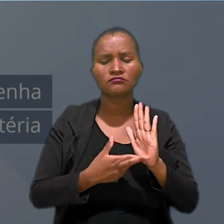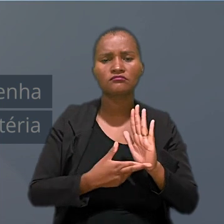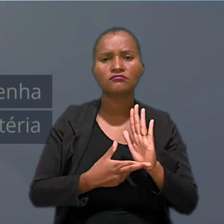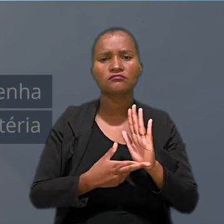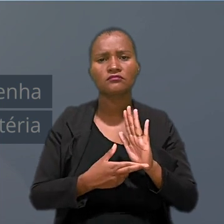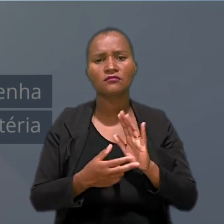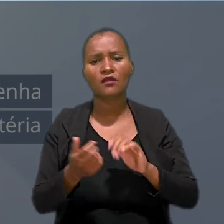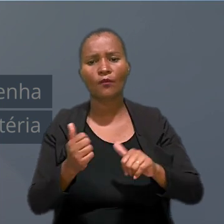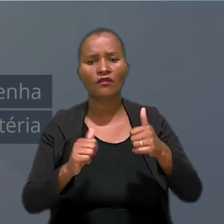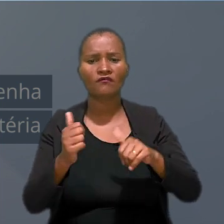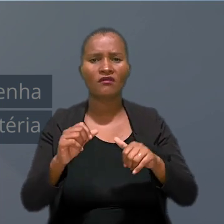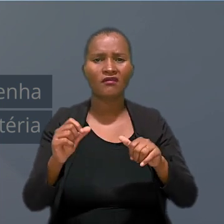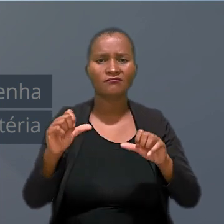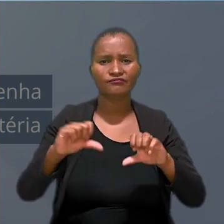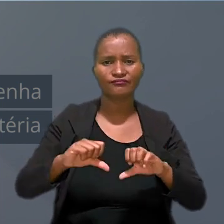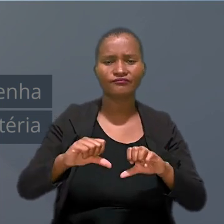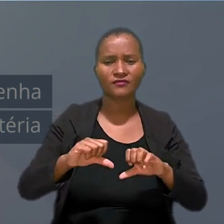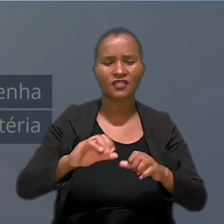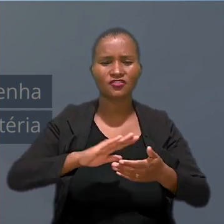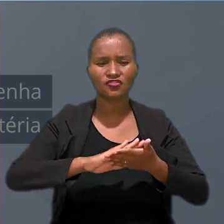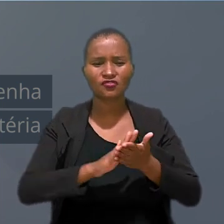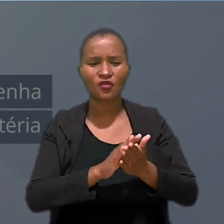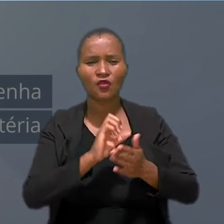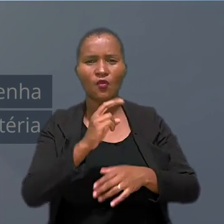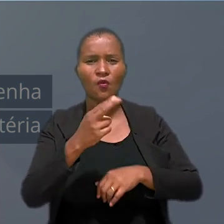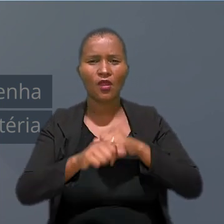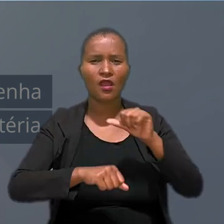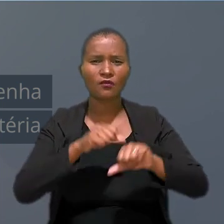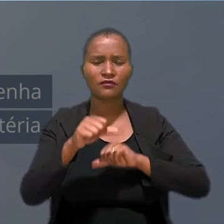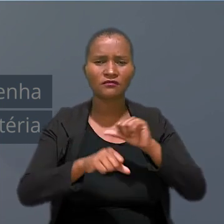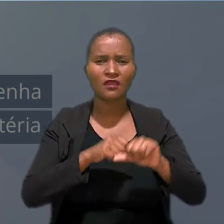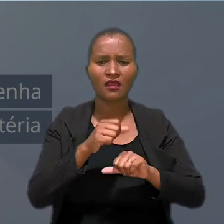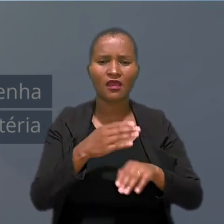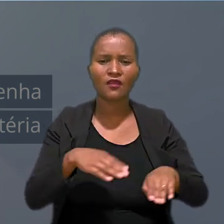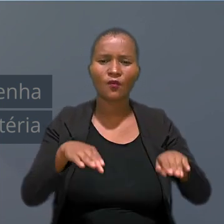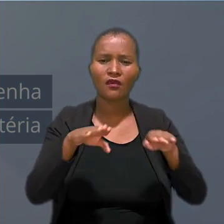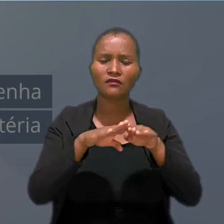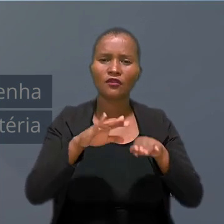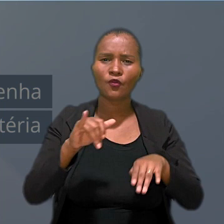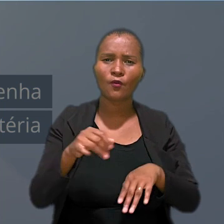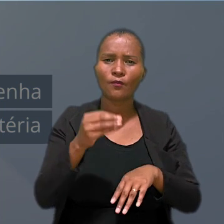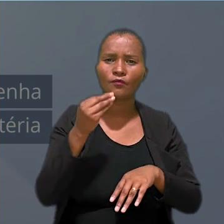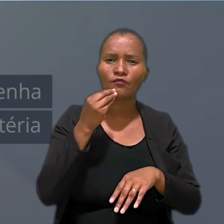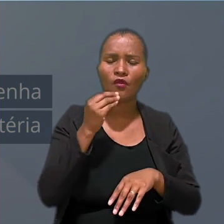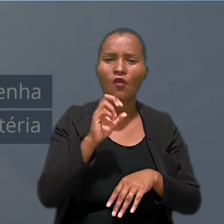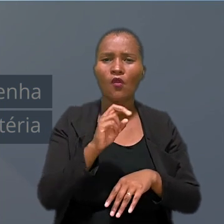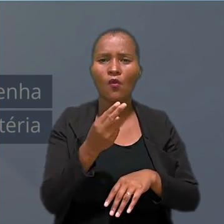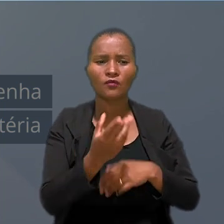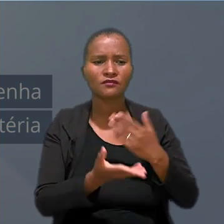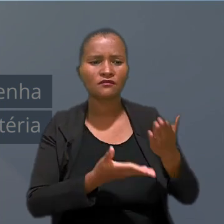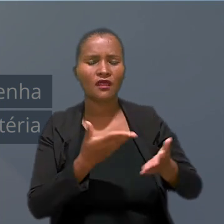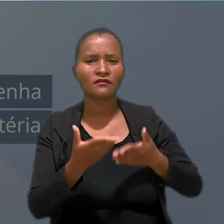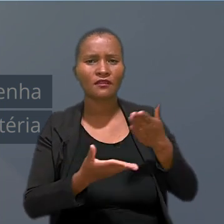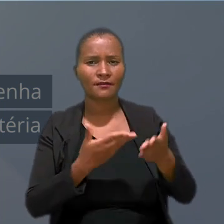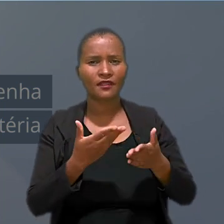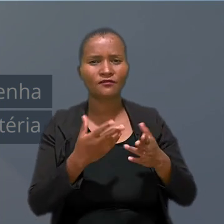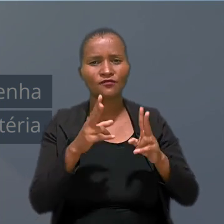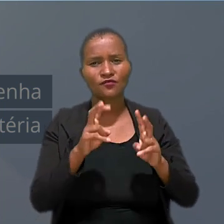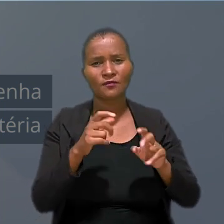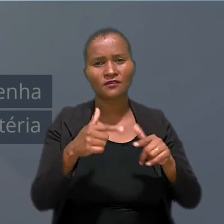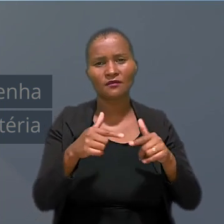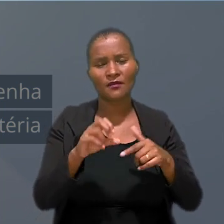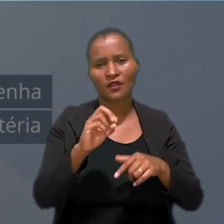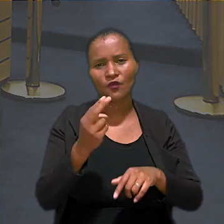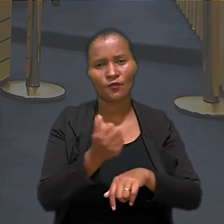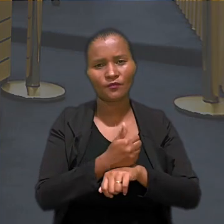injustamente desqualificante, que destrói ou altera a igualdade de oportunidades ou de tratamento em matéria de emprego